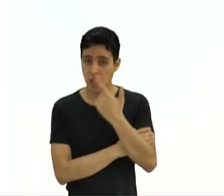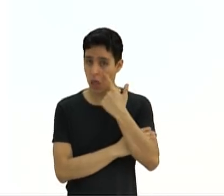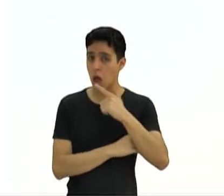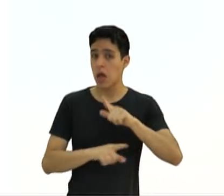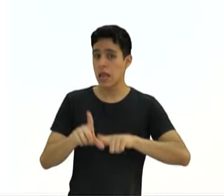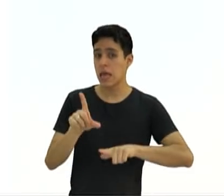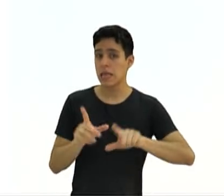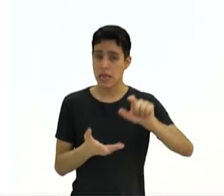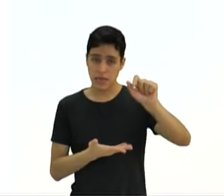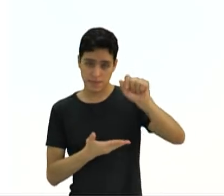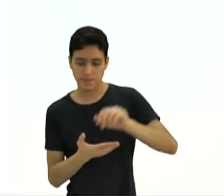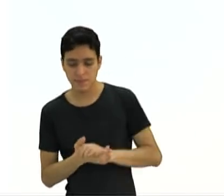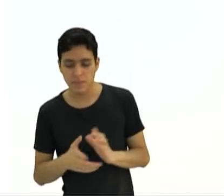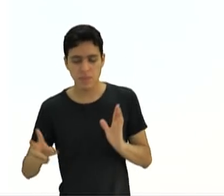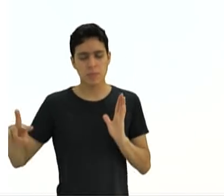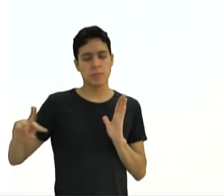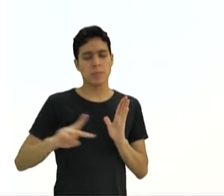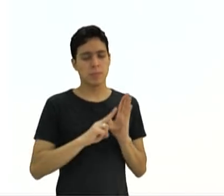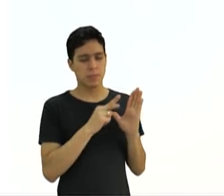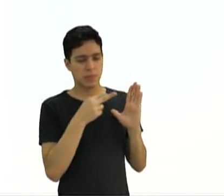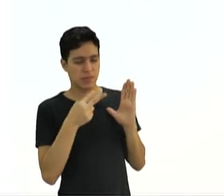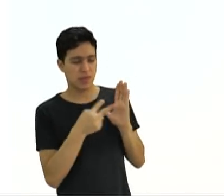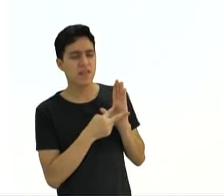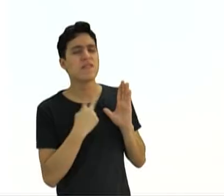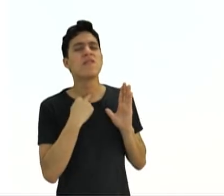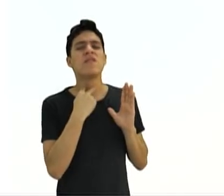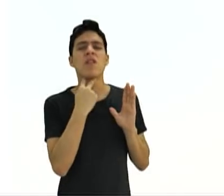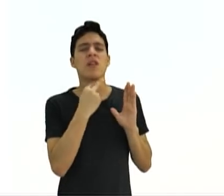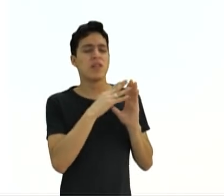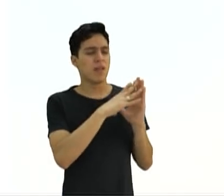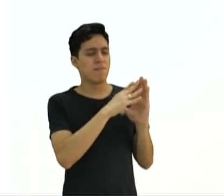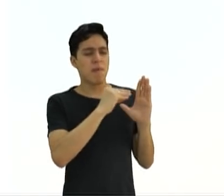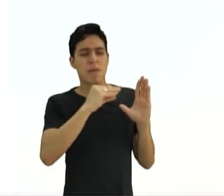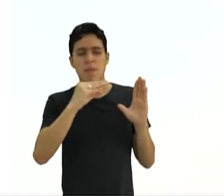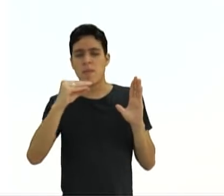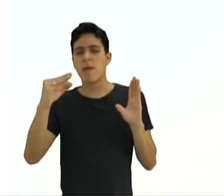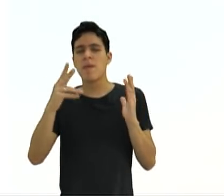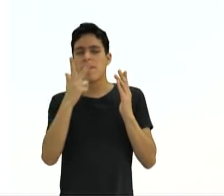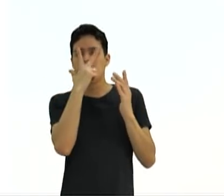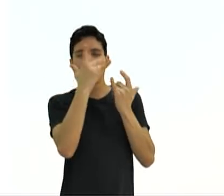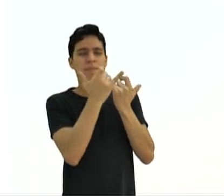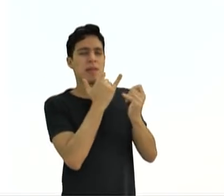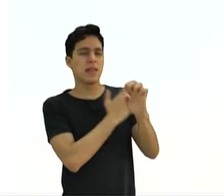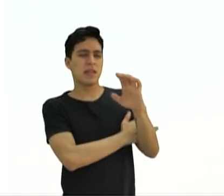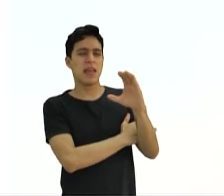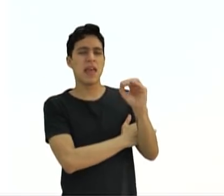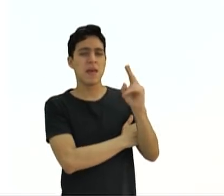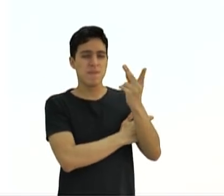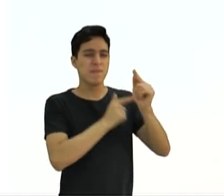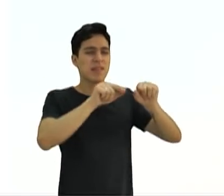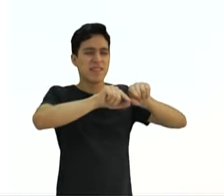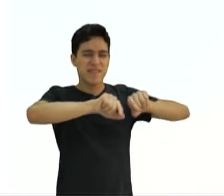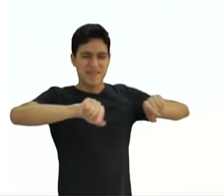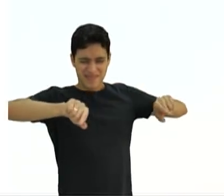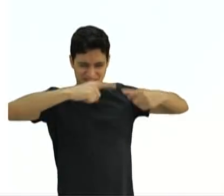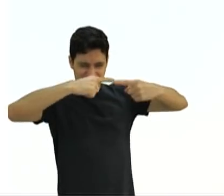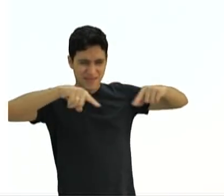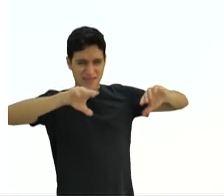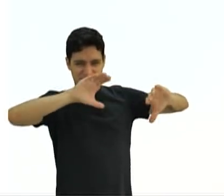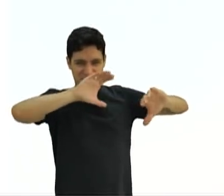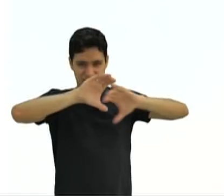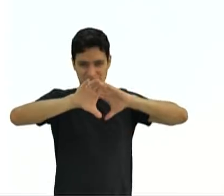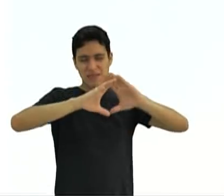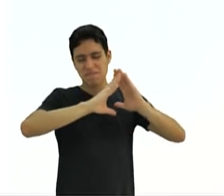A. Reproduz em vozes o efeito do eco de uma mesma frase melódica.